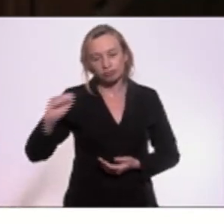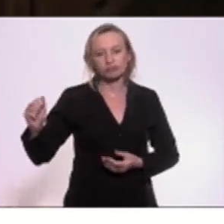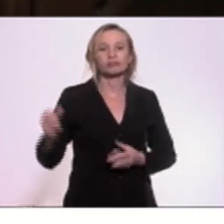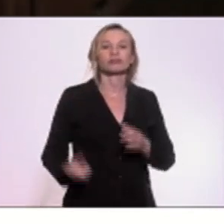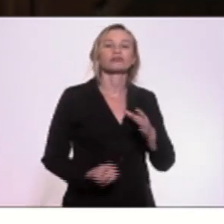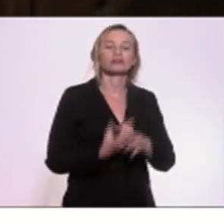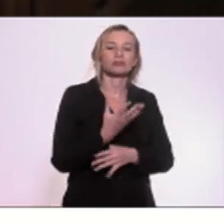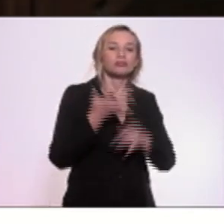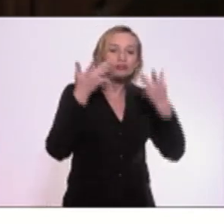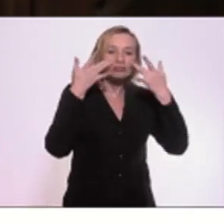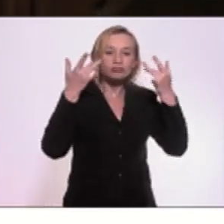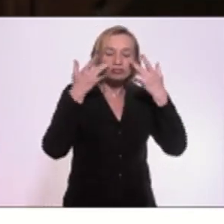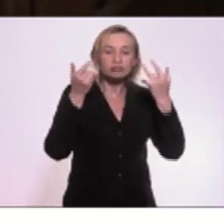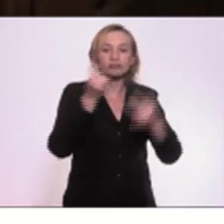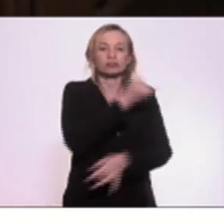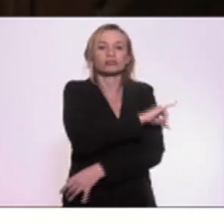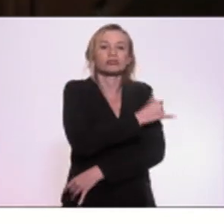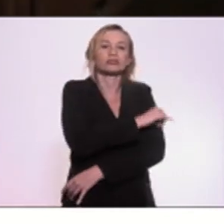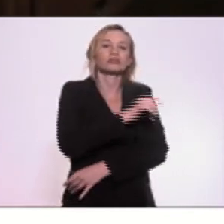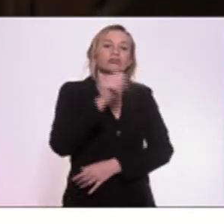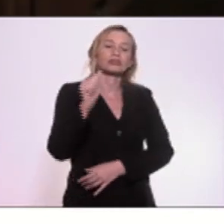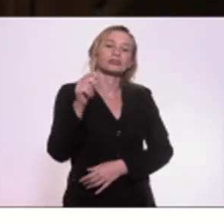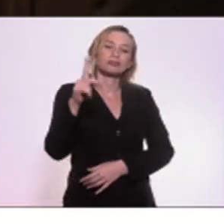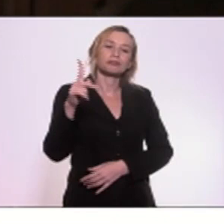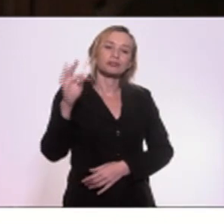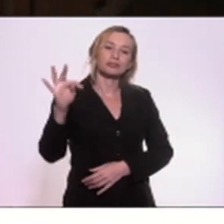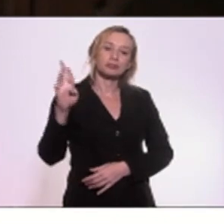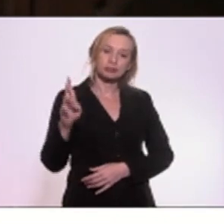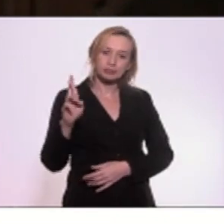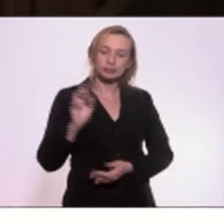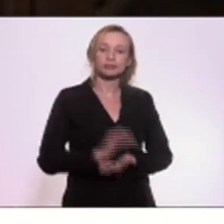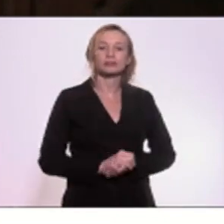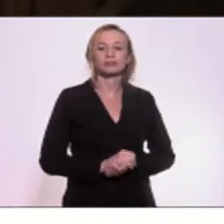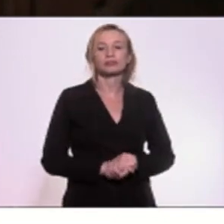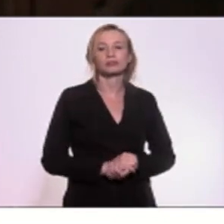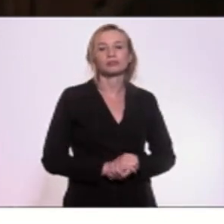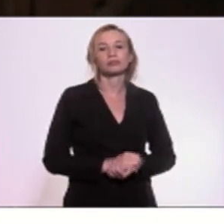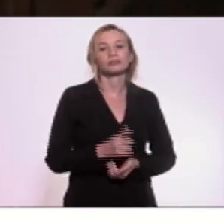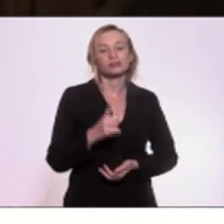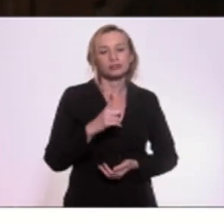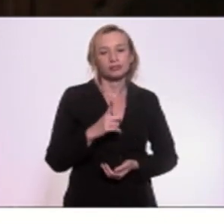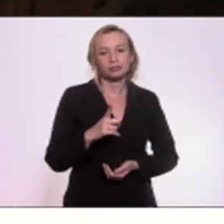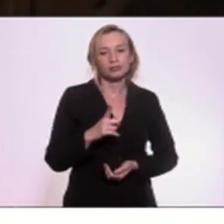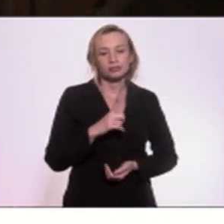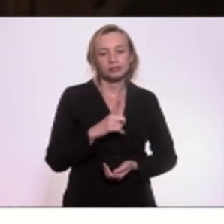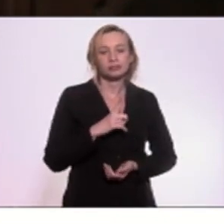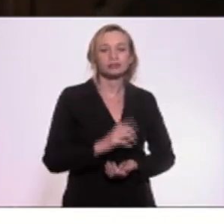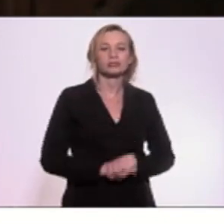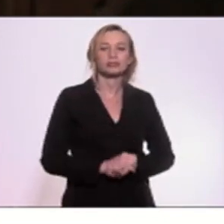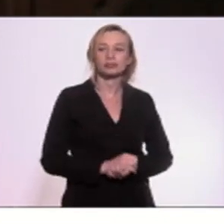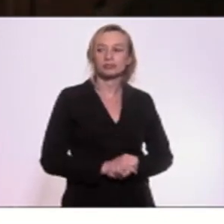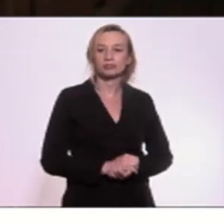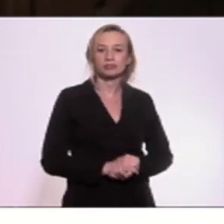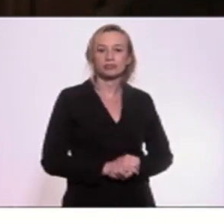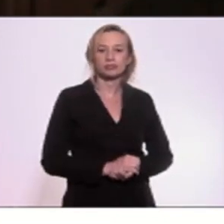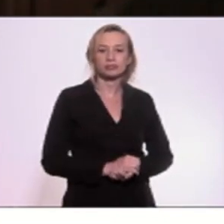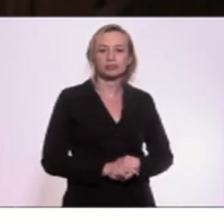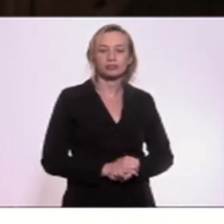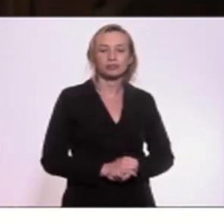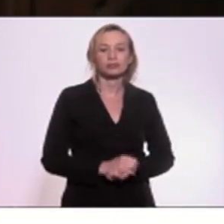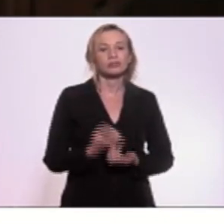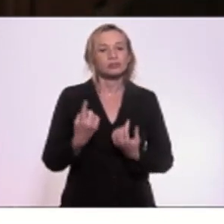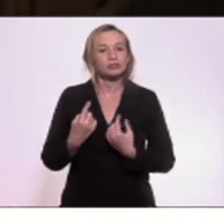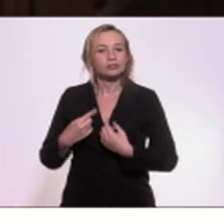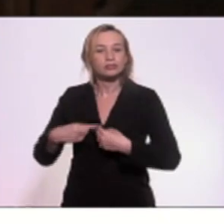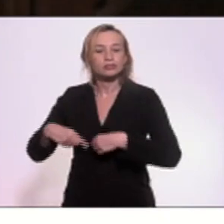Teatro do Rio, a PTR, que tinha como teor o seguinte: contra a